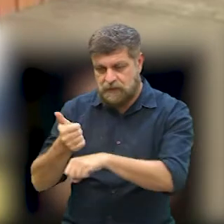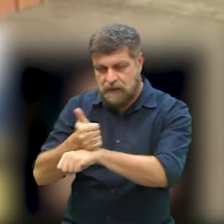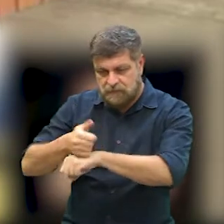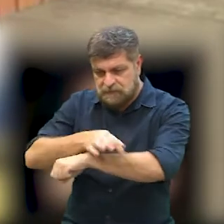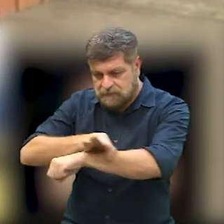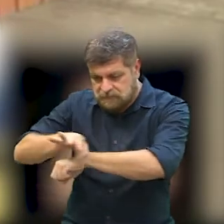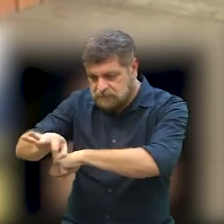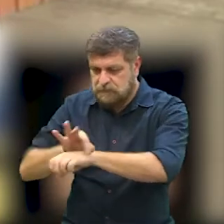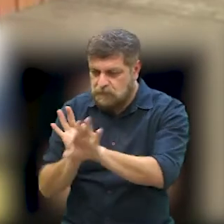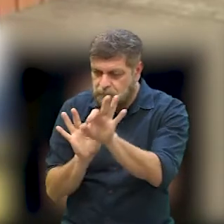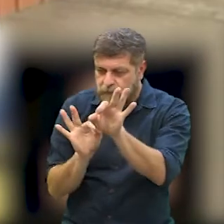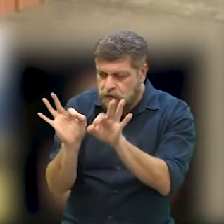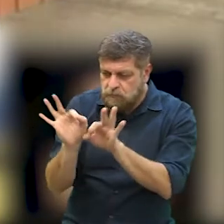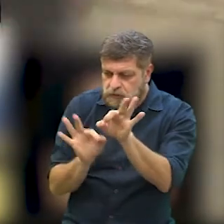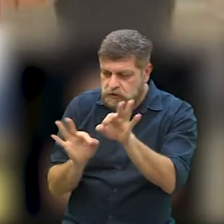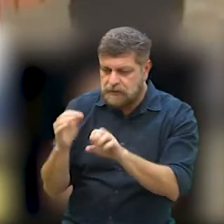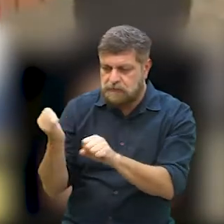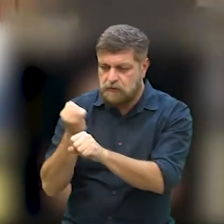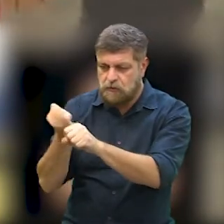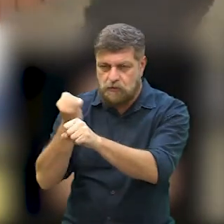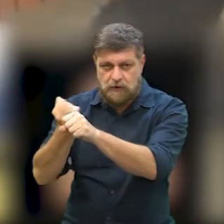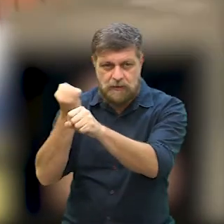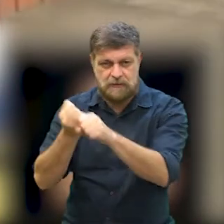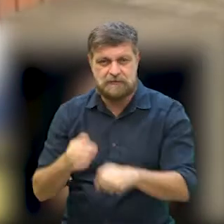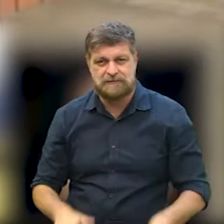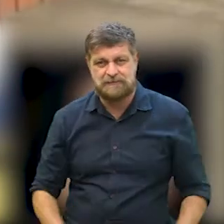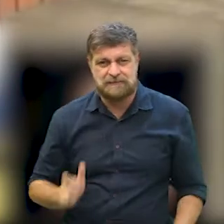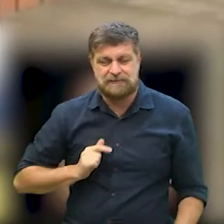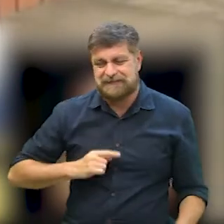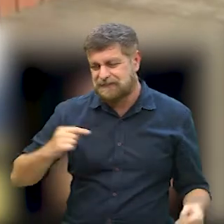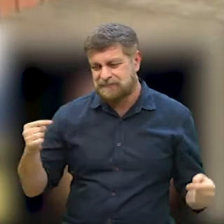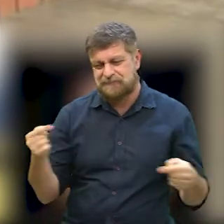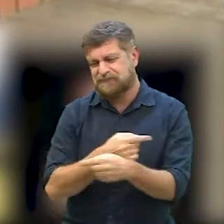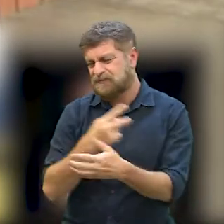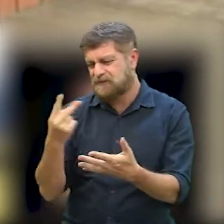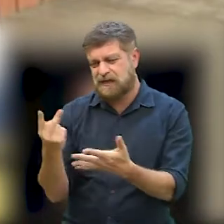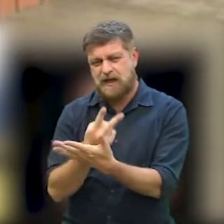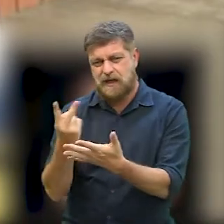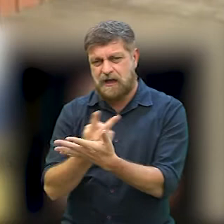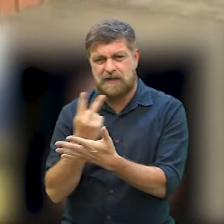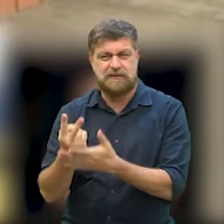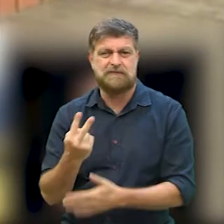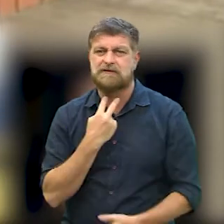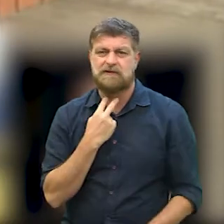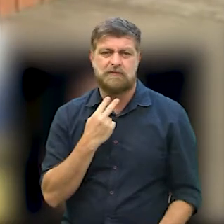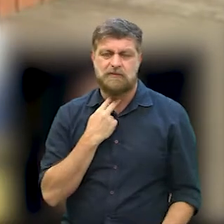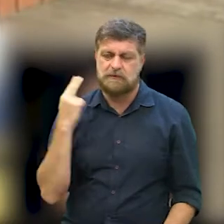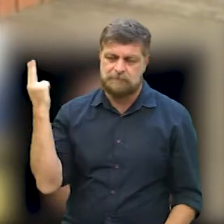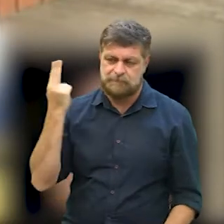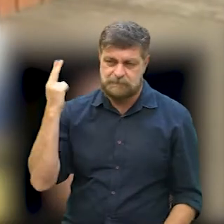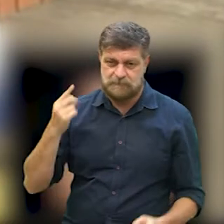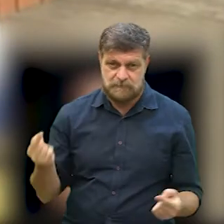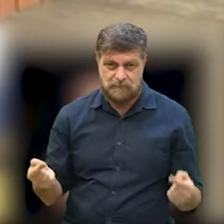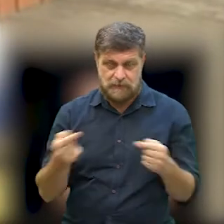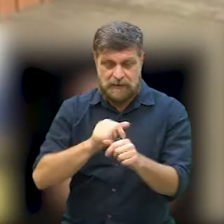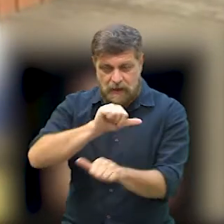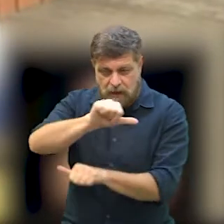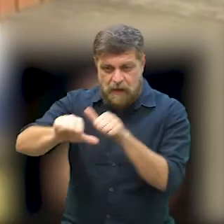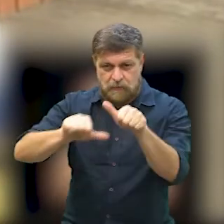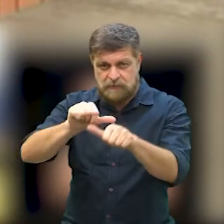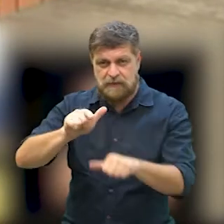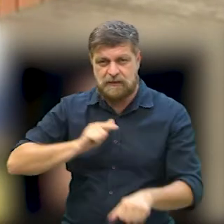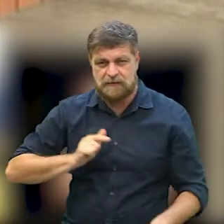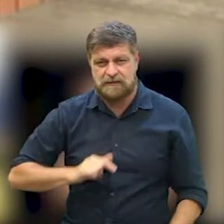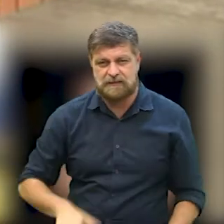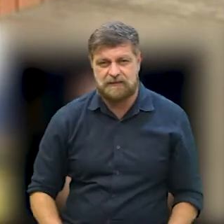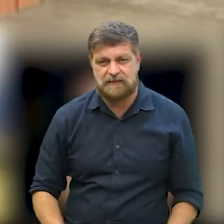preocupa com a profissão de fato em fazer projeto e com obras então está totalmente errado né isso não pode ser desse jeito que a gente quer